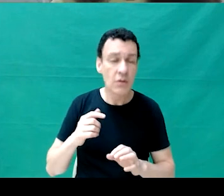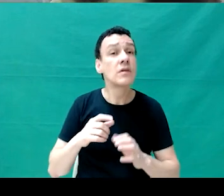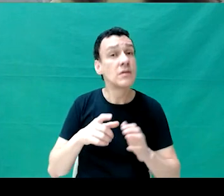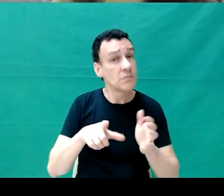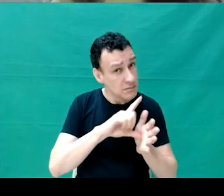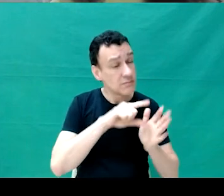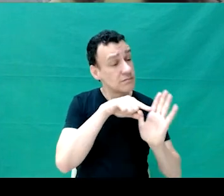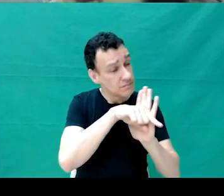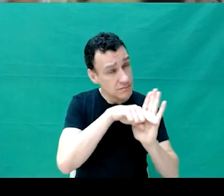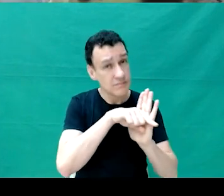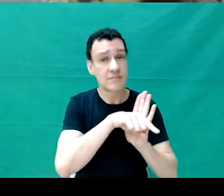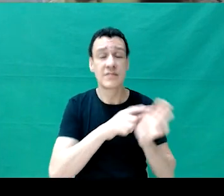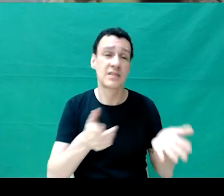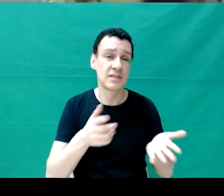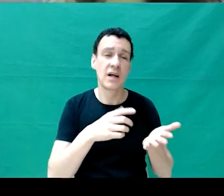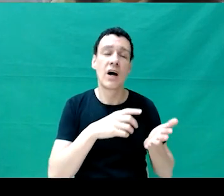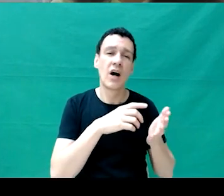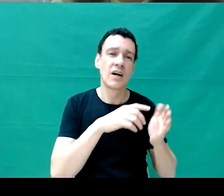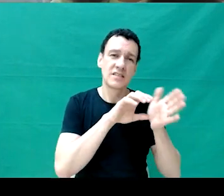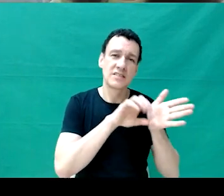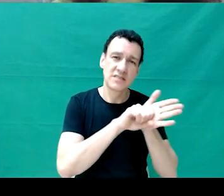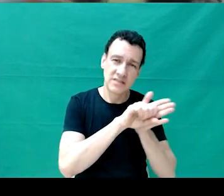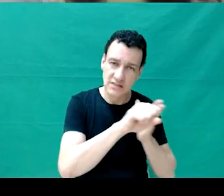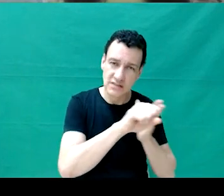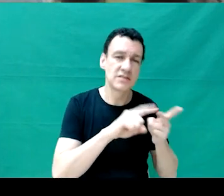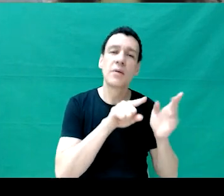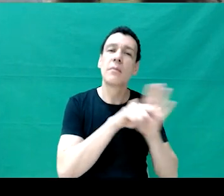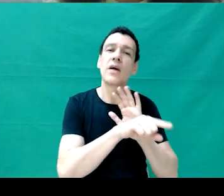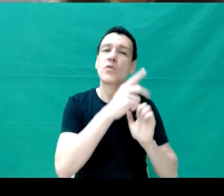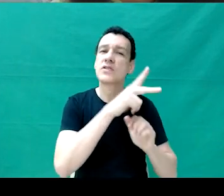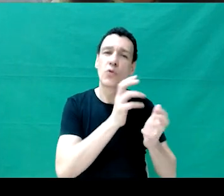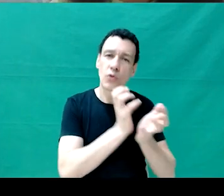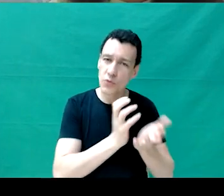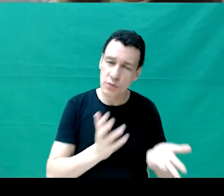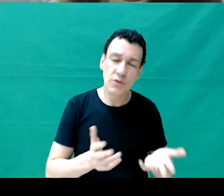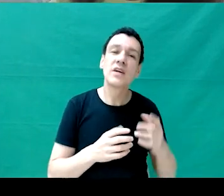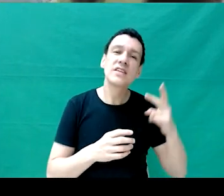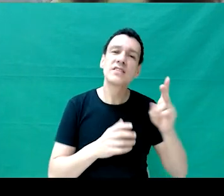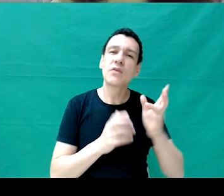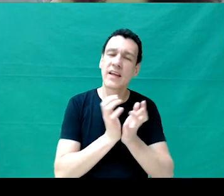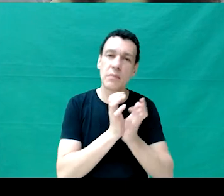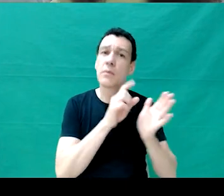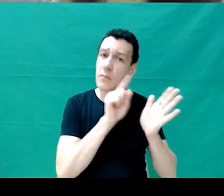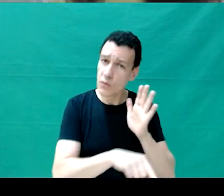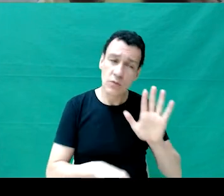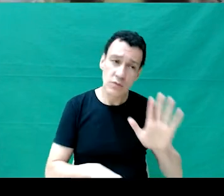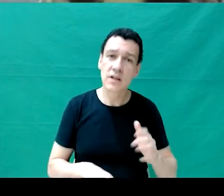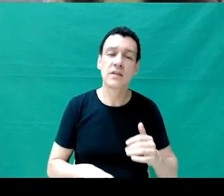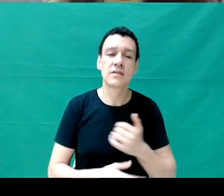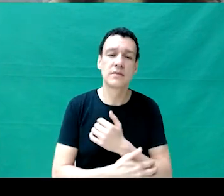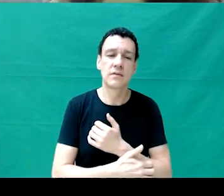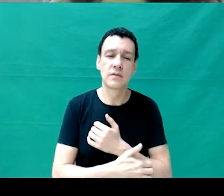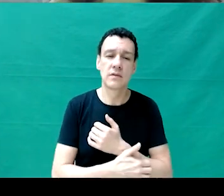joga no site. Pergunta para a pessoa do seu time. Pergunta para a pessoa da sua equipe. E repita.